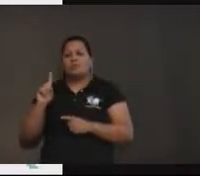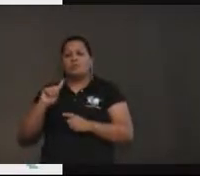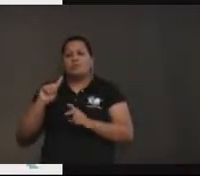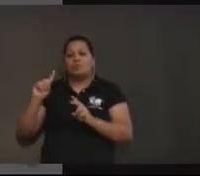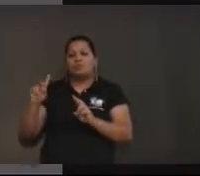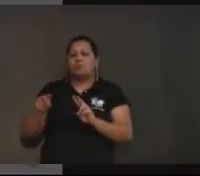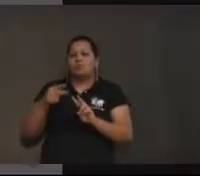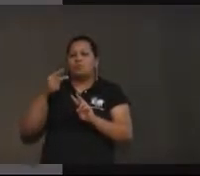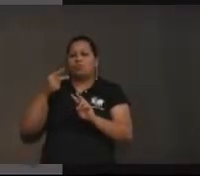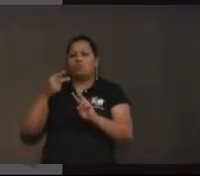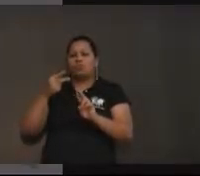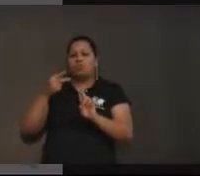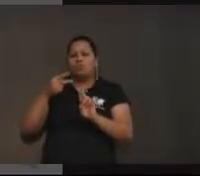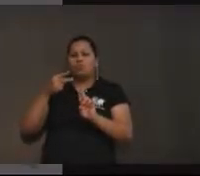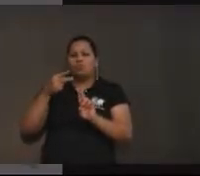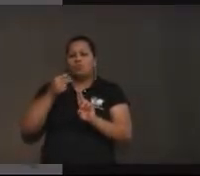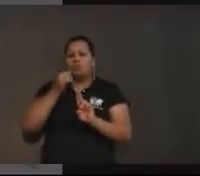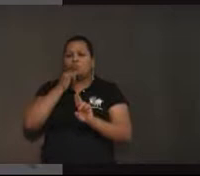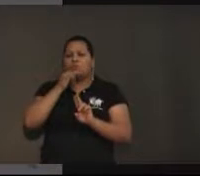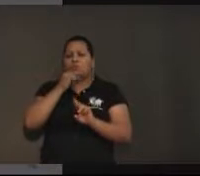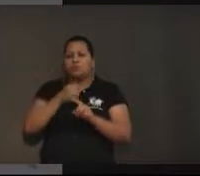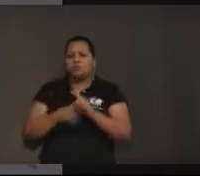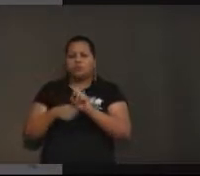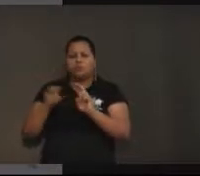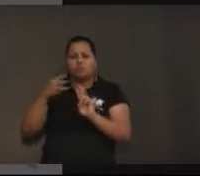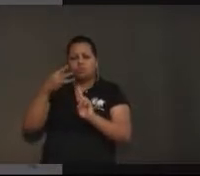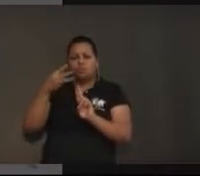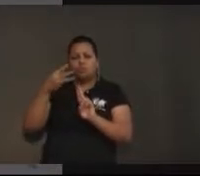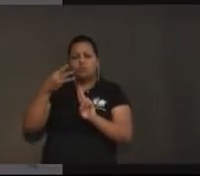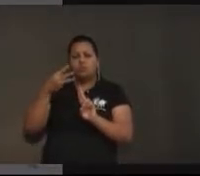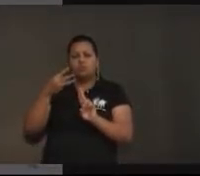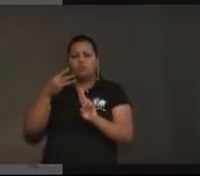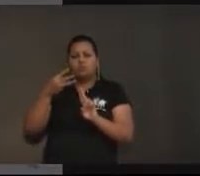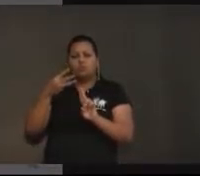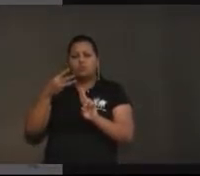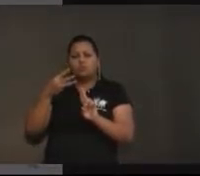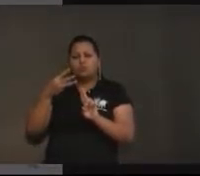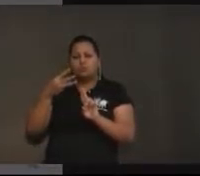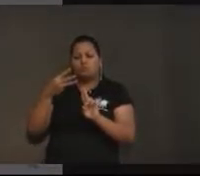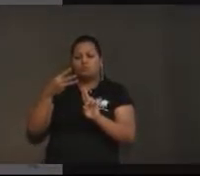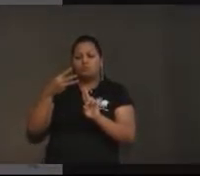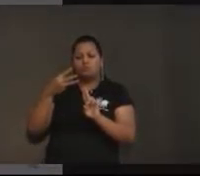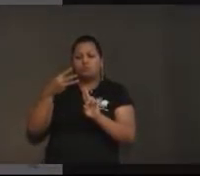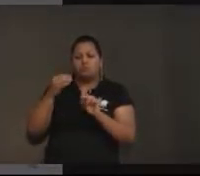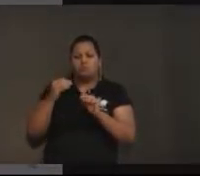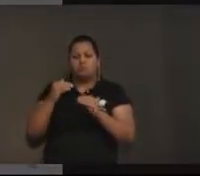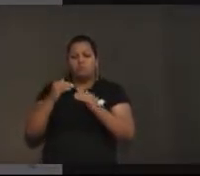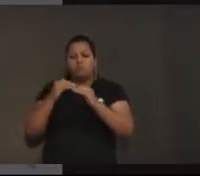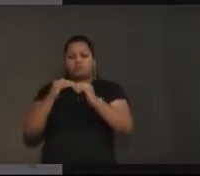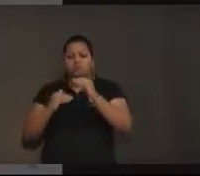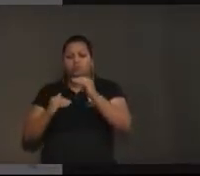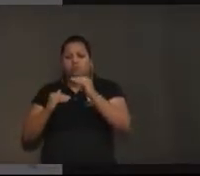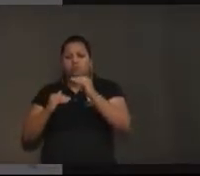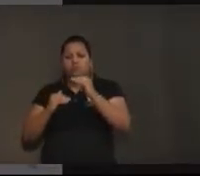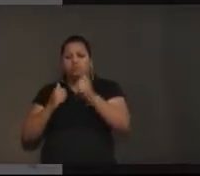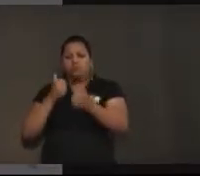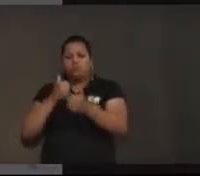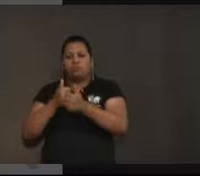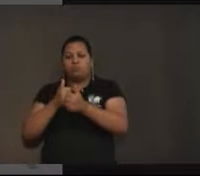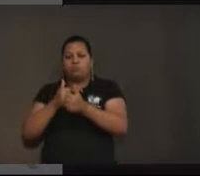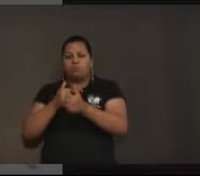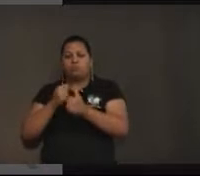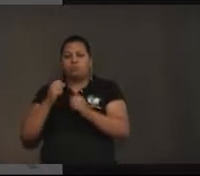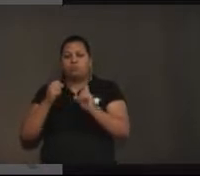por exemplo esse problema aqui ele tem uma não linearidade que é cúbica perto do zero você pensa em mim igual a